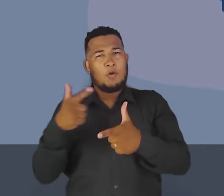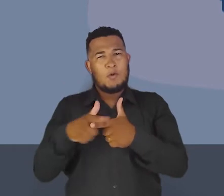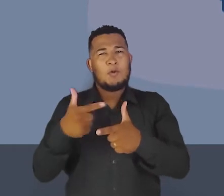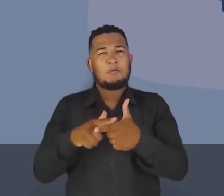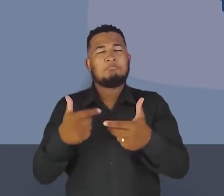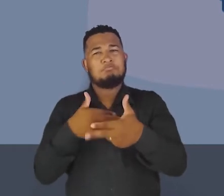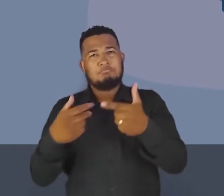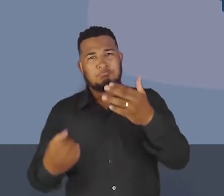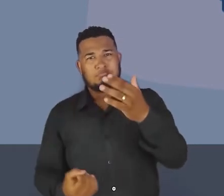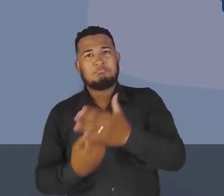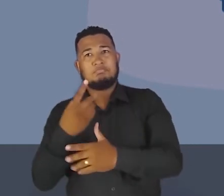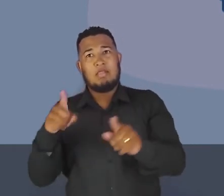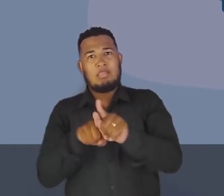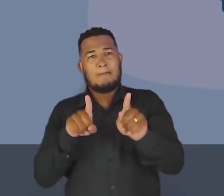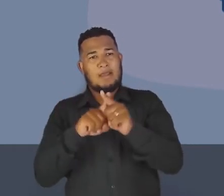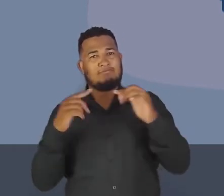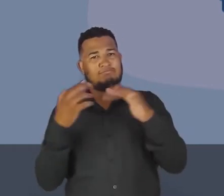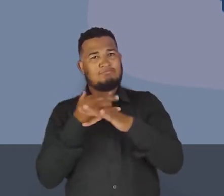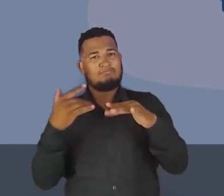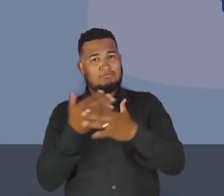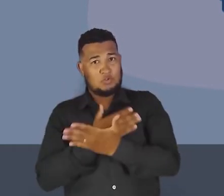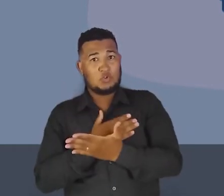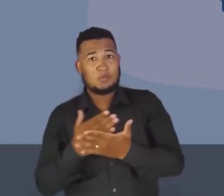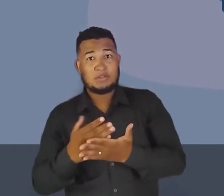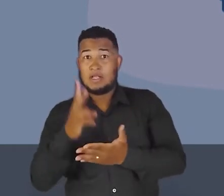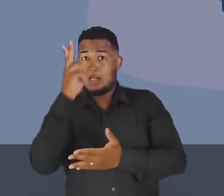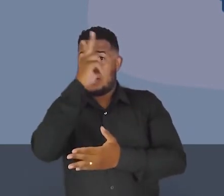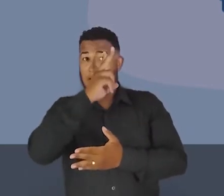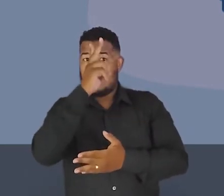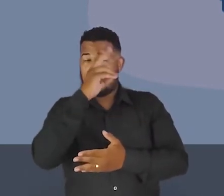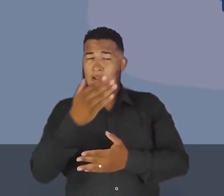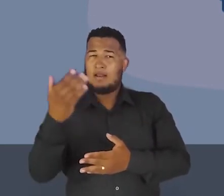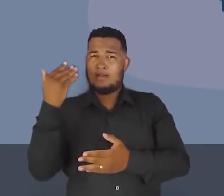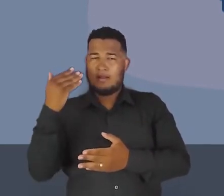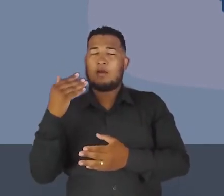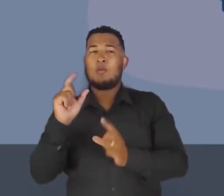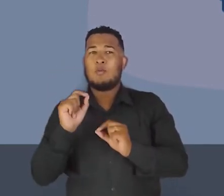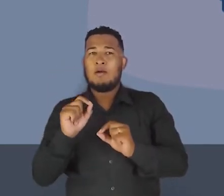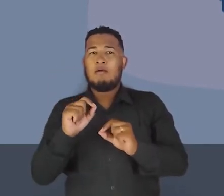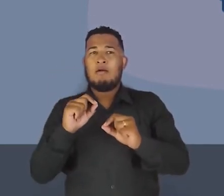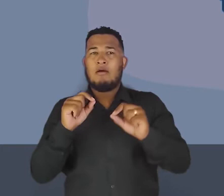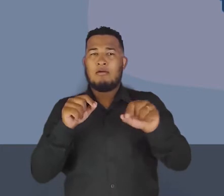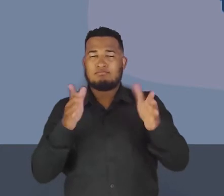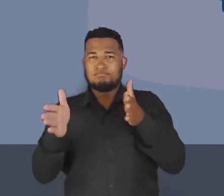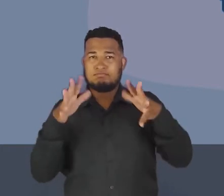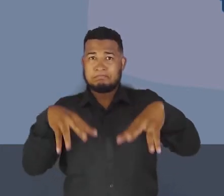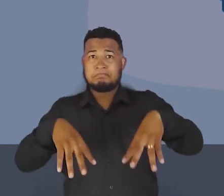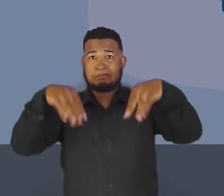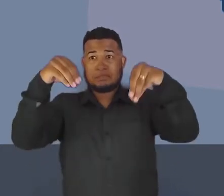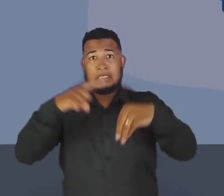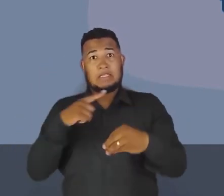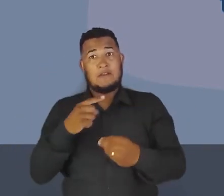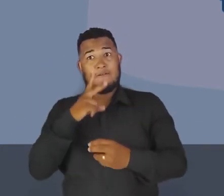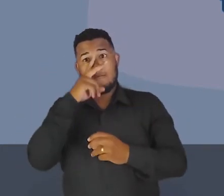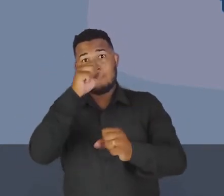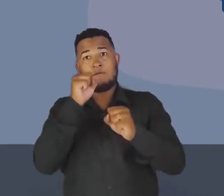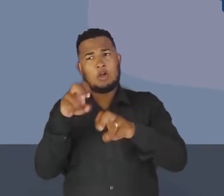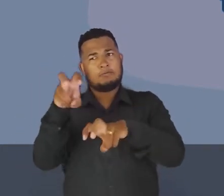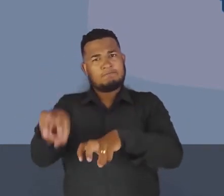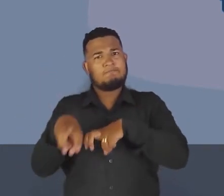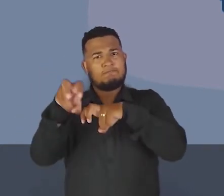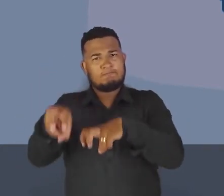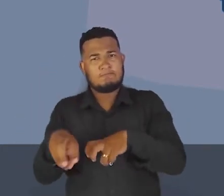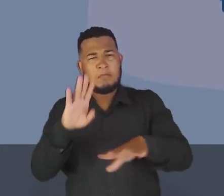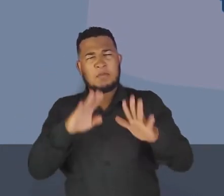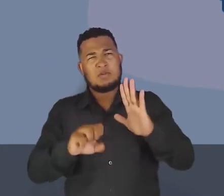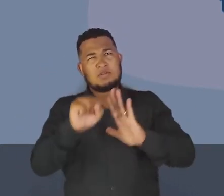feudalismo e o surgimento das cidades, lembrem-se que na Idade Média o mundo era muito ruralizado, a partir do século XII, mais ou menos